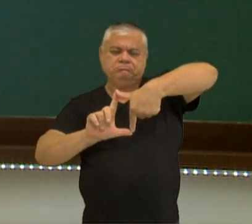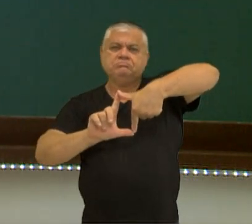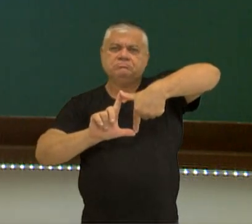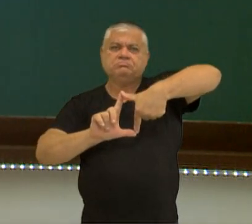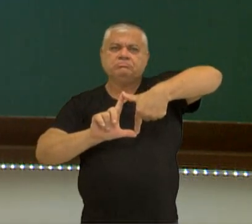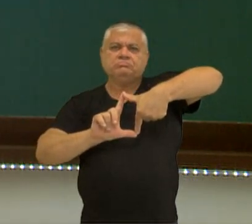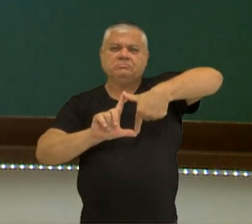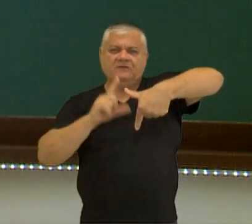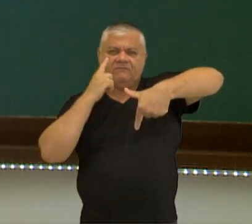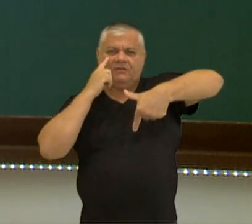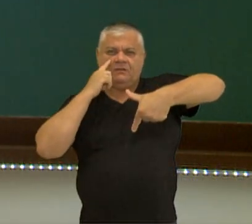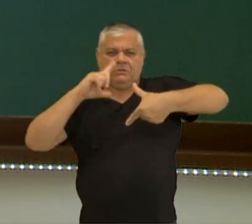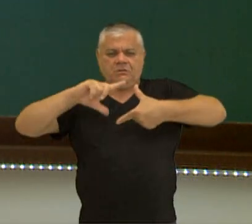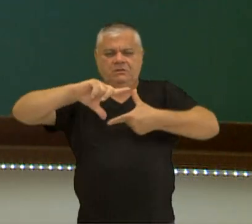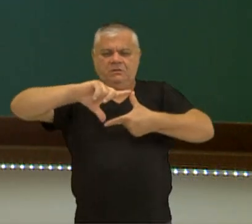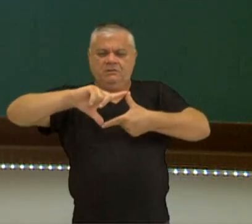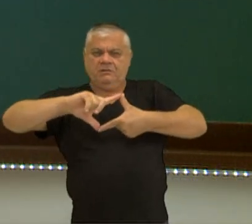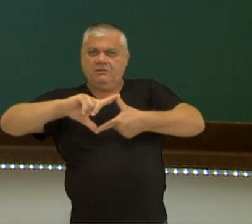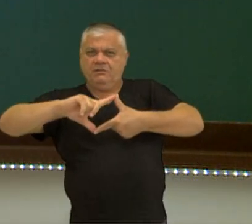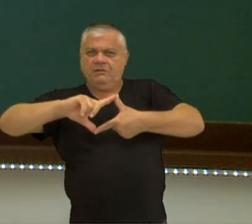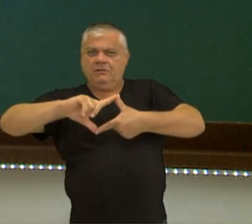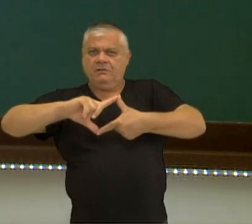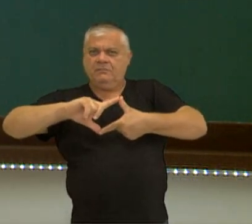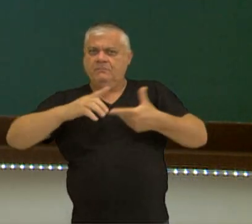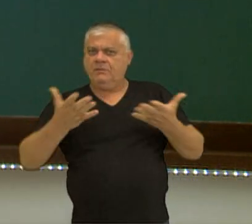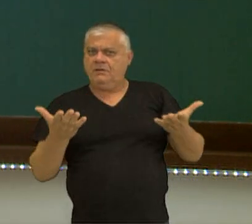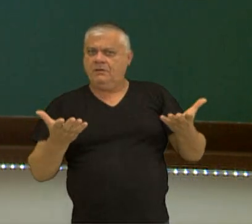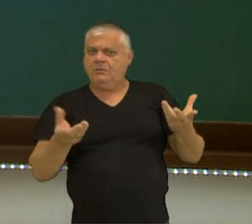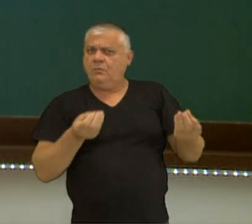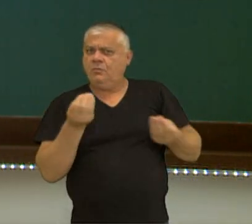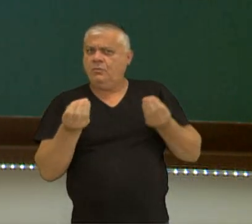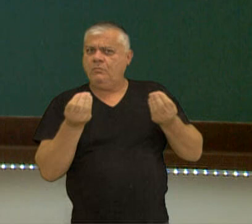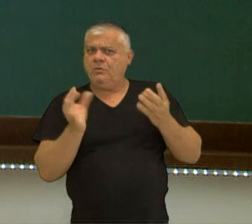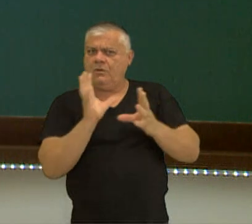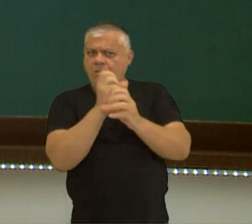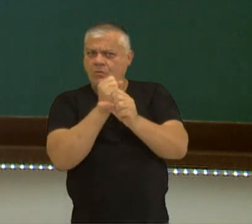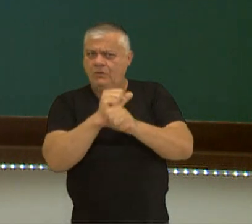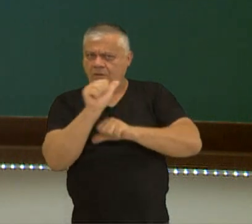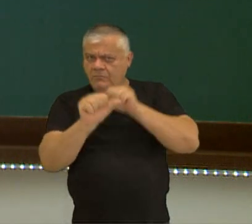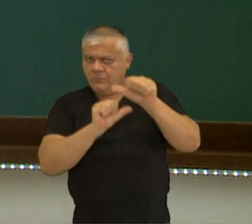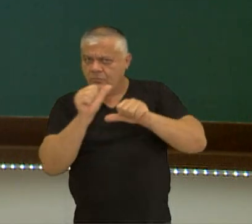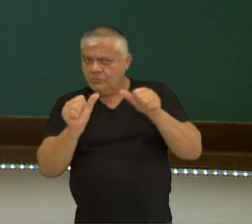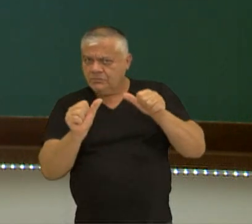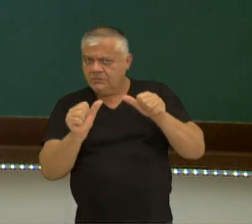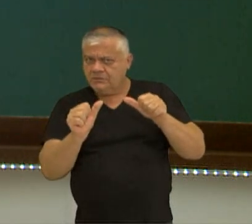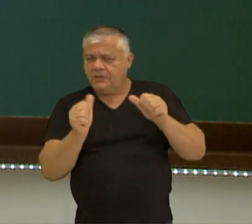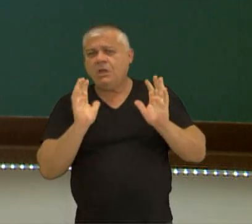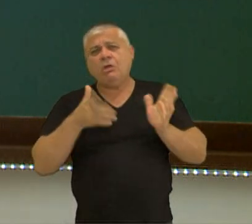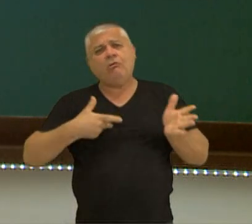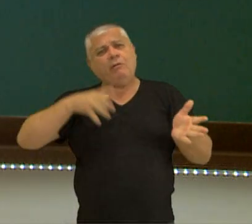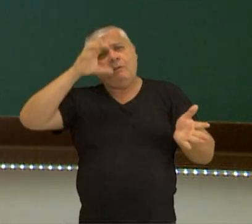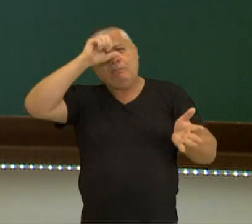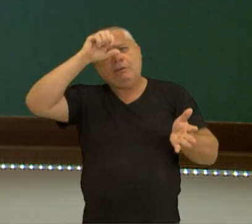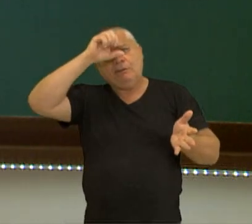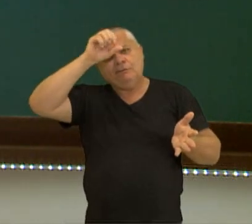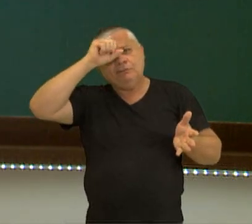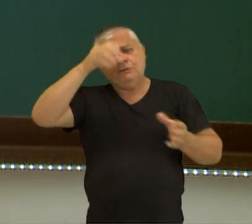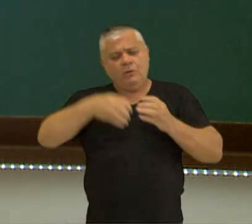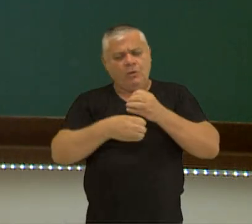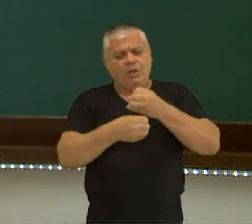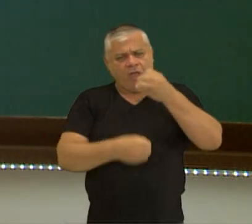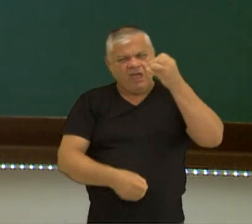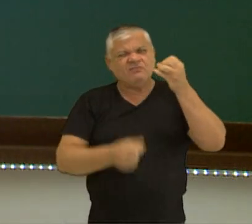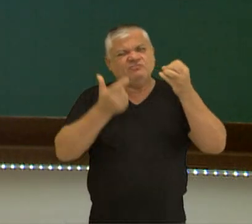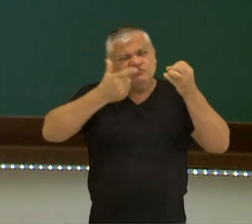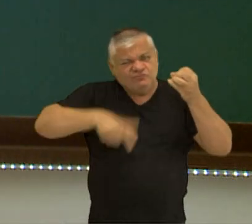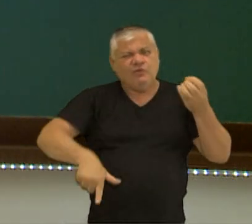planificação do nosso cilindro oblíquo. Daí vem a pergunta, mas a forma de calcular vai mudar? Eu já aprendi no cilindro reto, vou ter que aprender